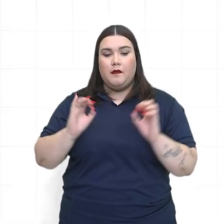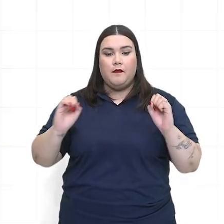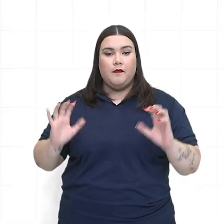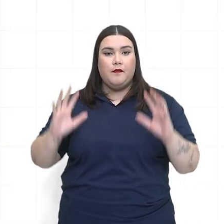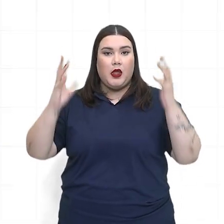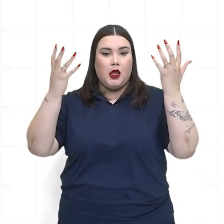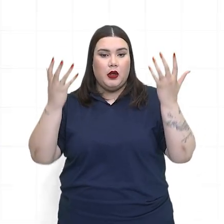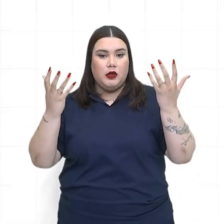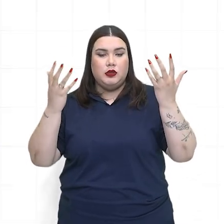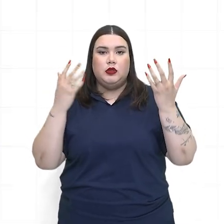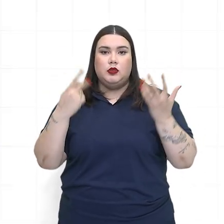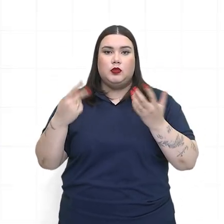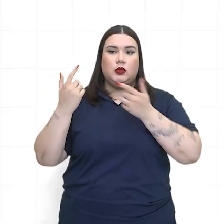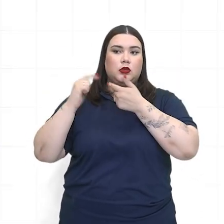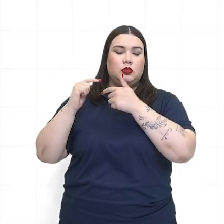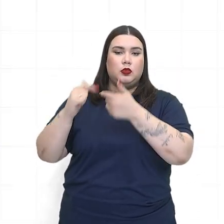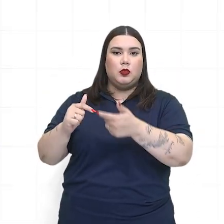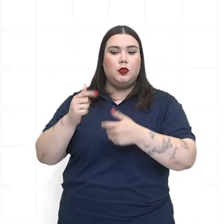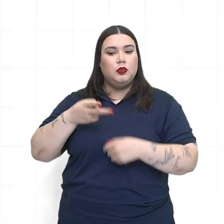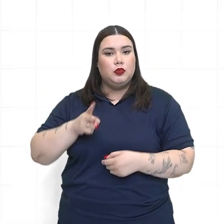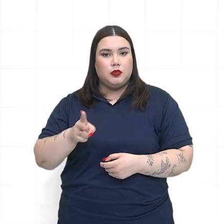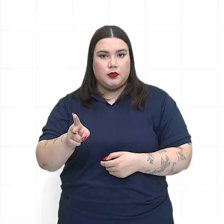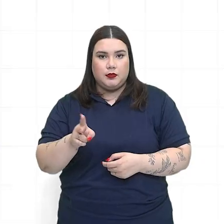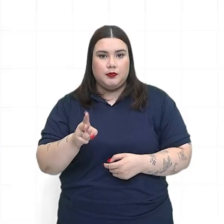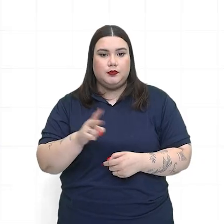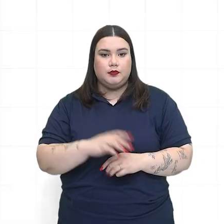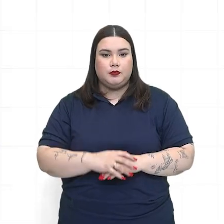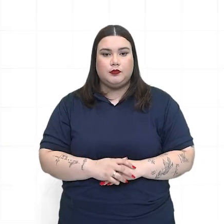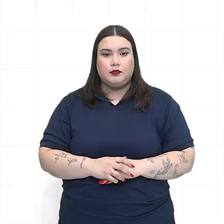e perpetuam as suas tradições.